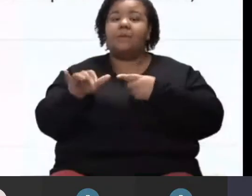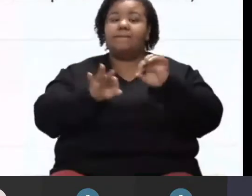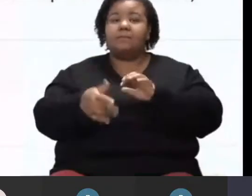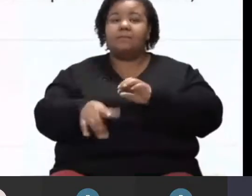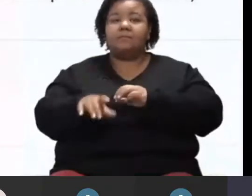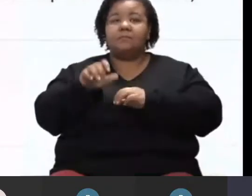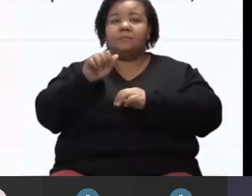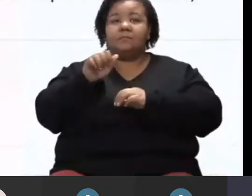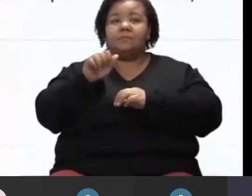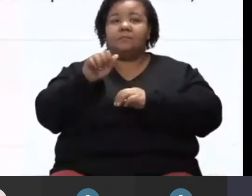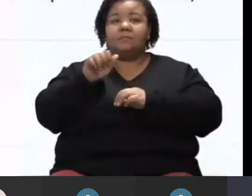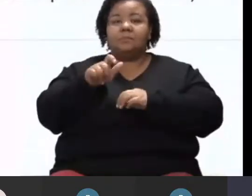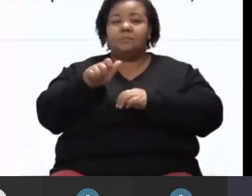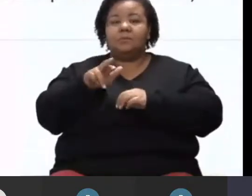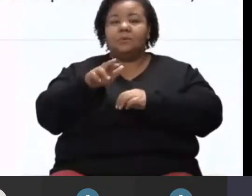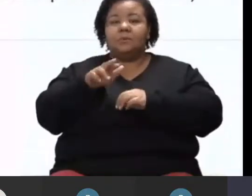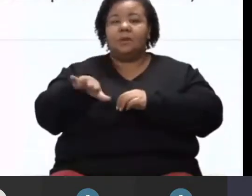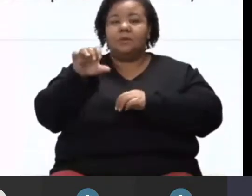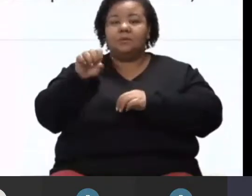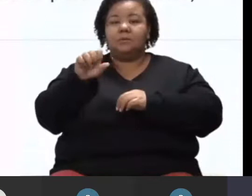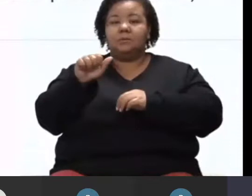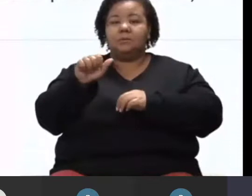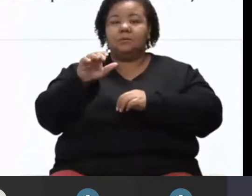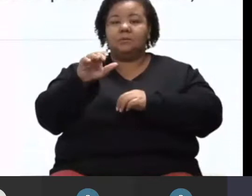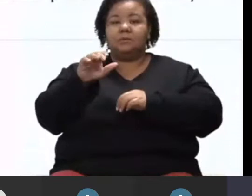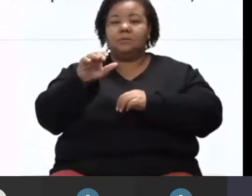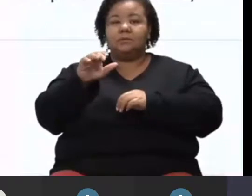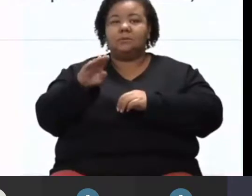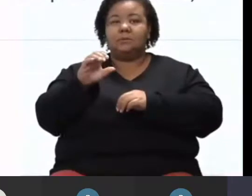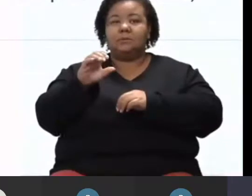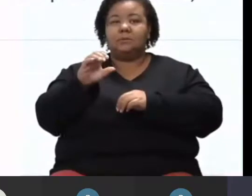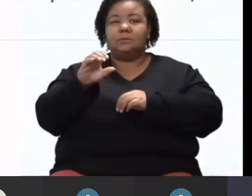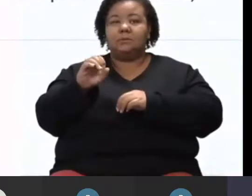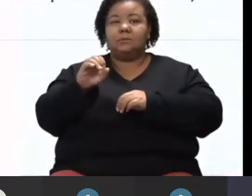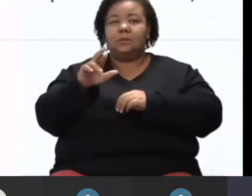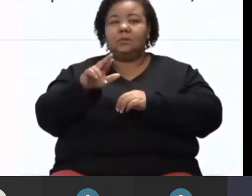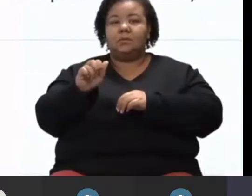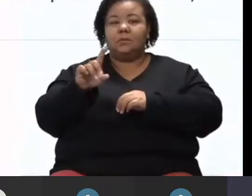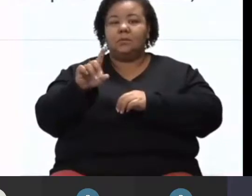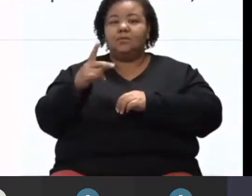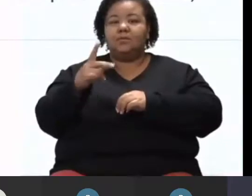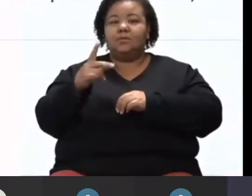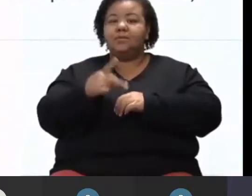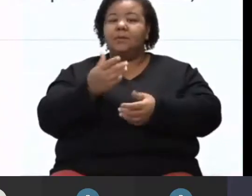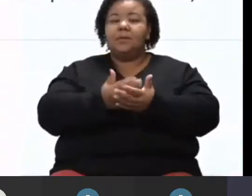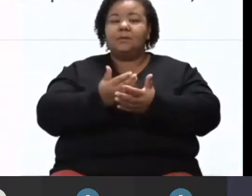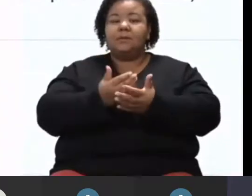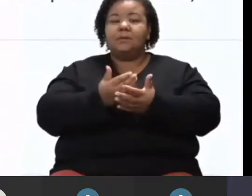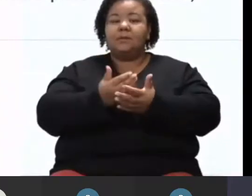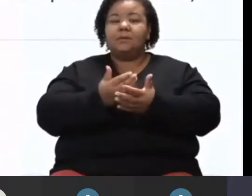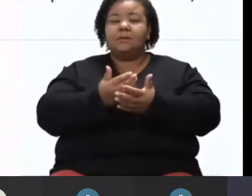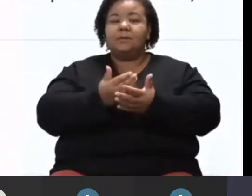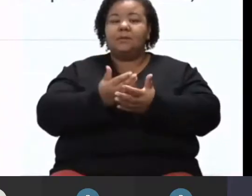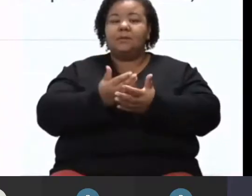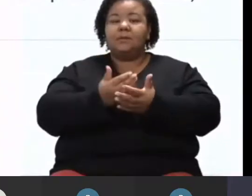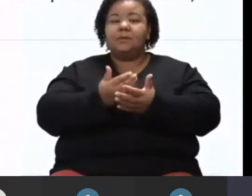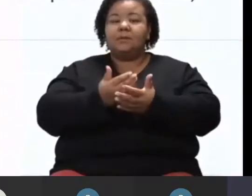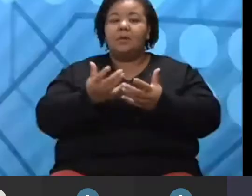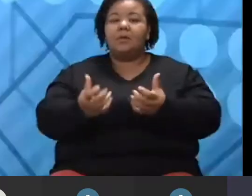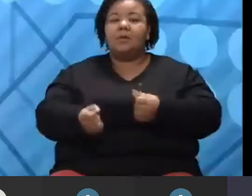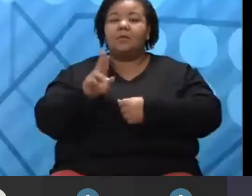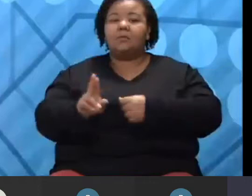o agar saburô. Nessa aula de hoje, nós estamos trabalhando com fungos, então você vai preparar um meio de cultura